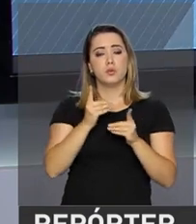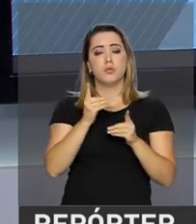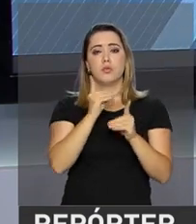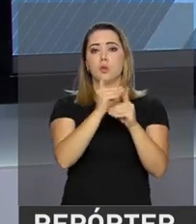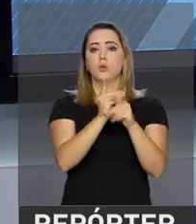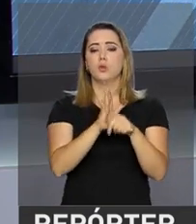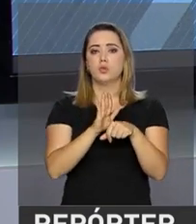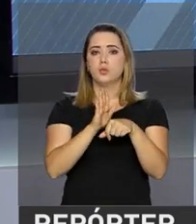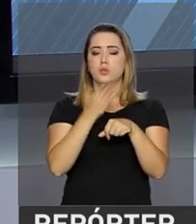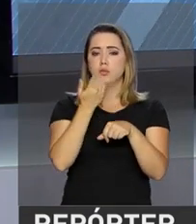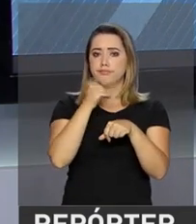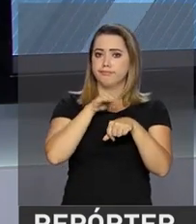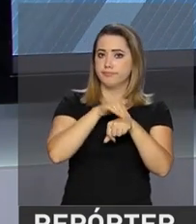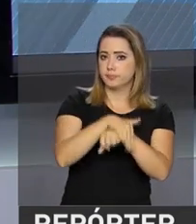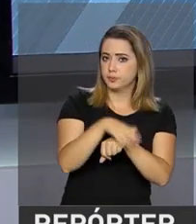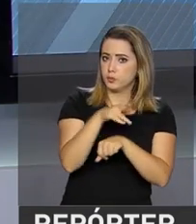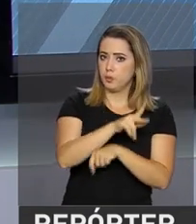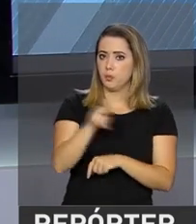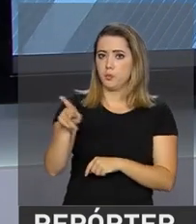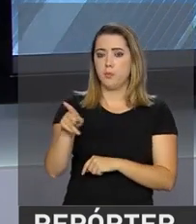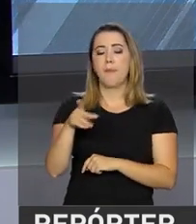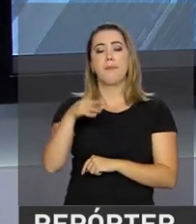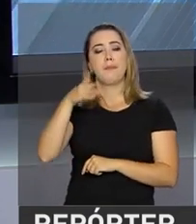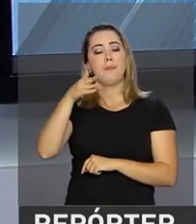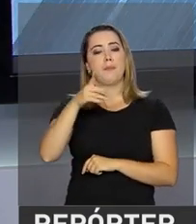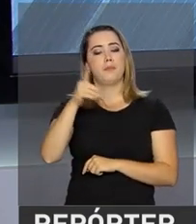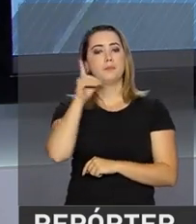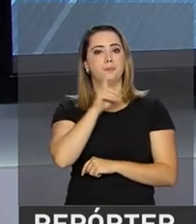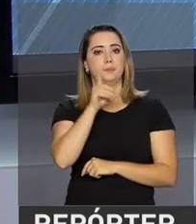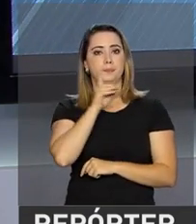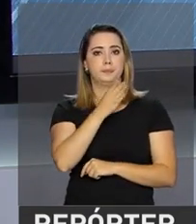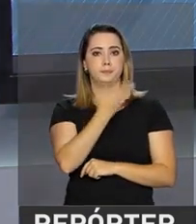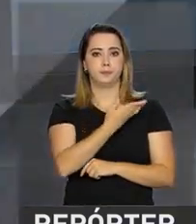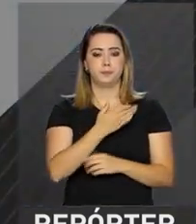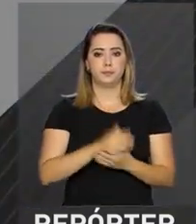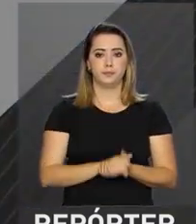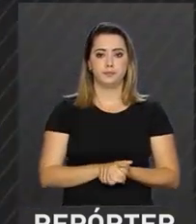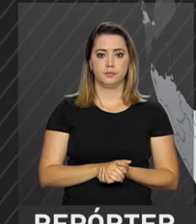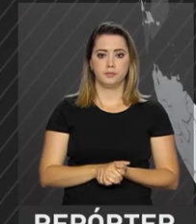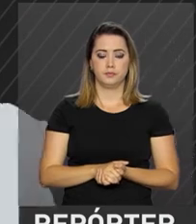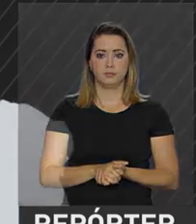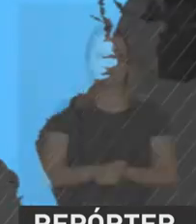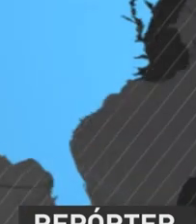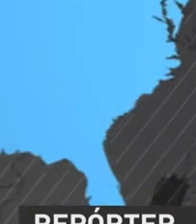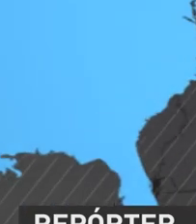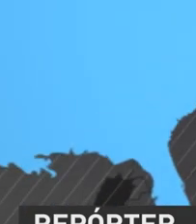presidente americano Donald Trump. Paola Diorte acompanhou.